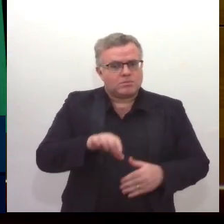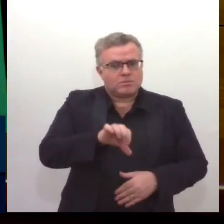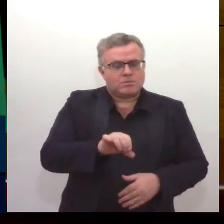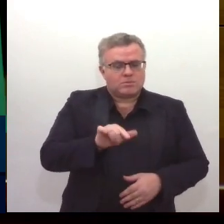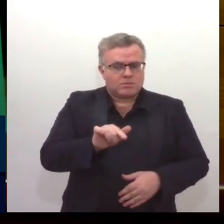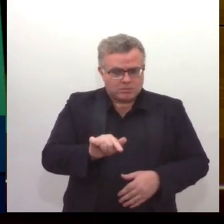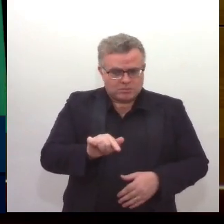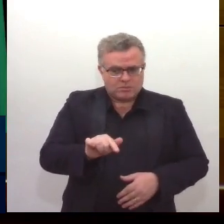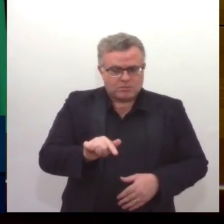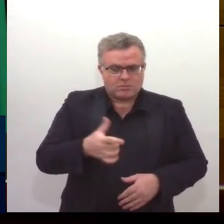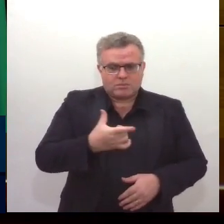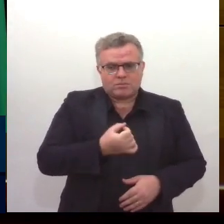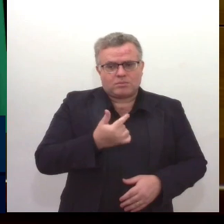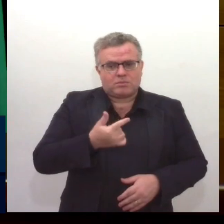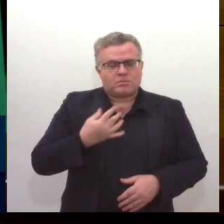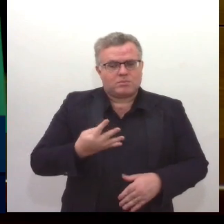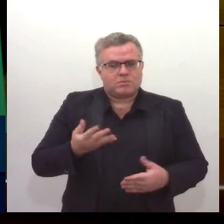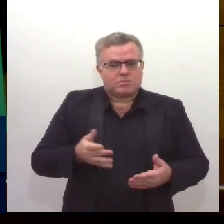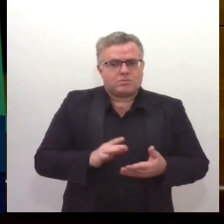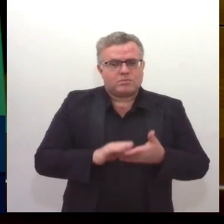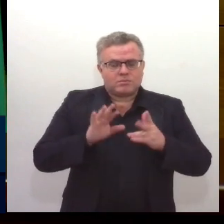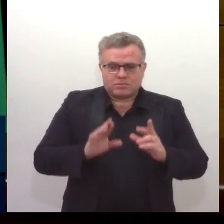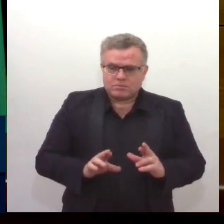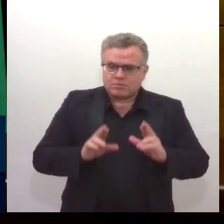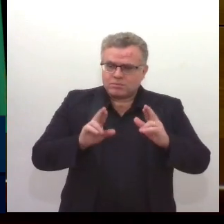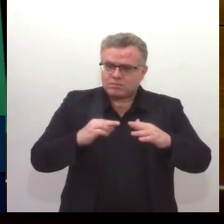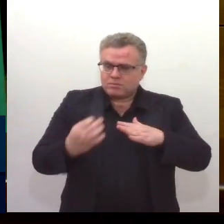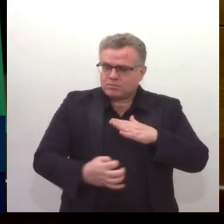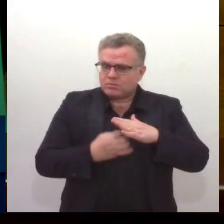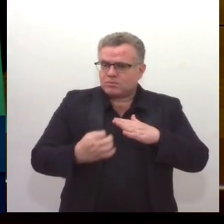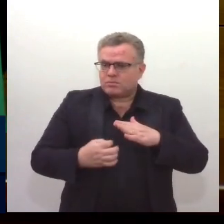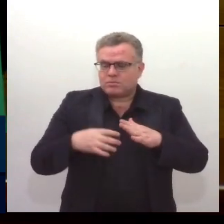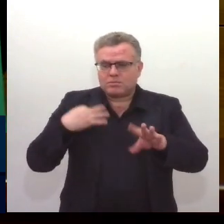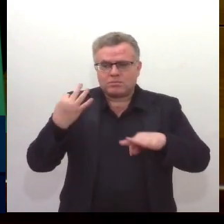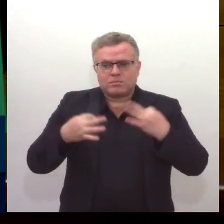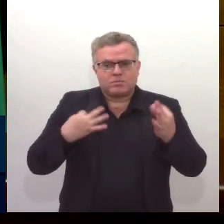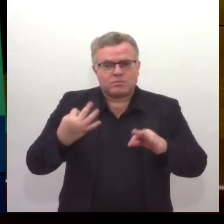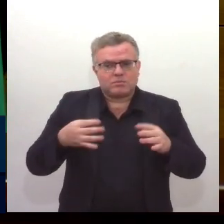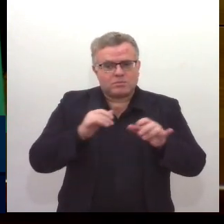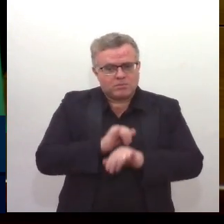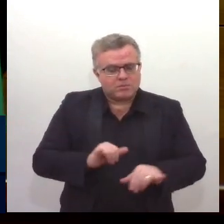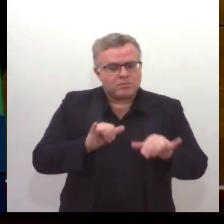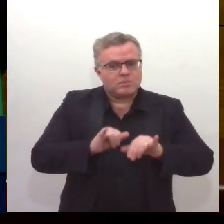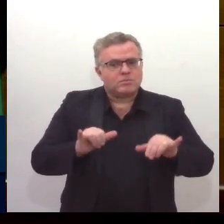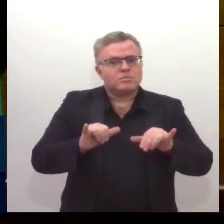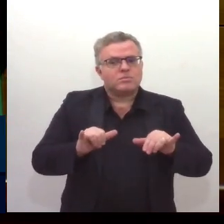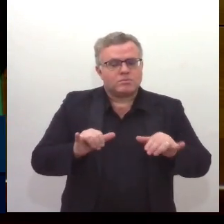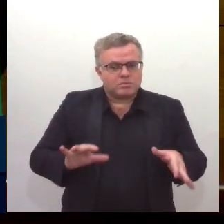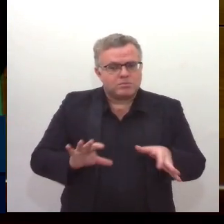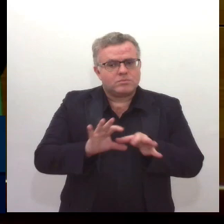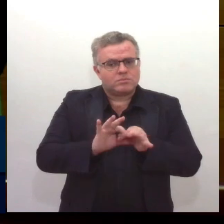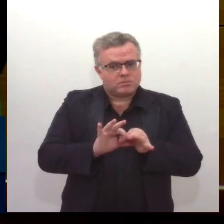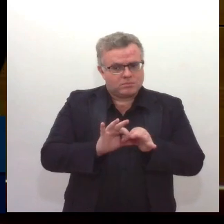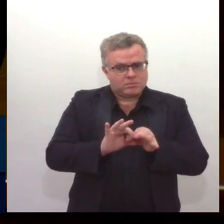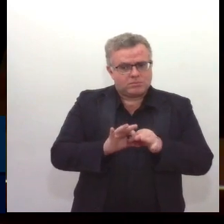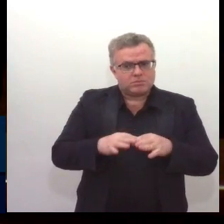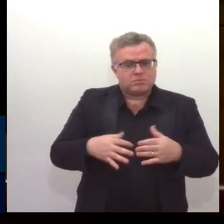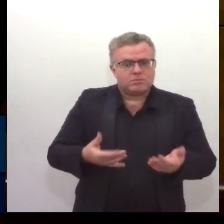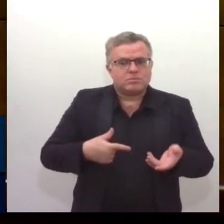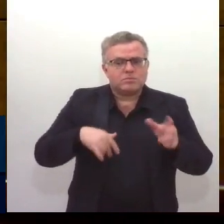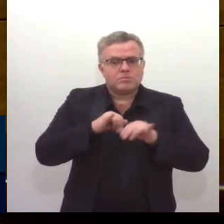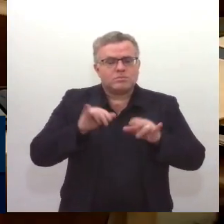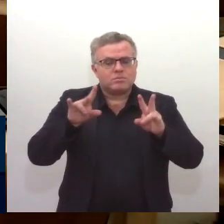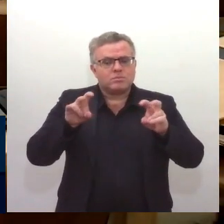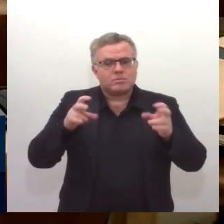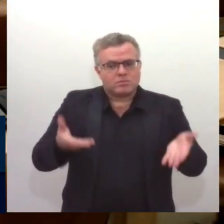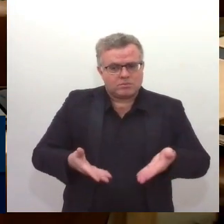97/2024, da empresa Sergipana de Turismo, informando o termo de cooperação técnica. Lidas matérias, senhor presidente.